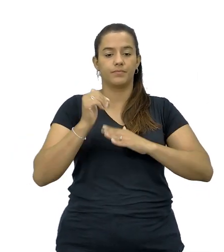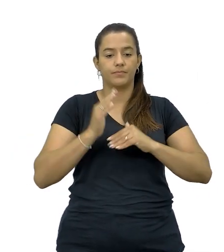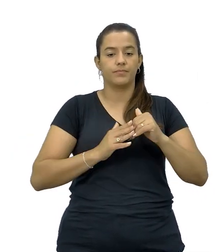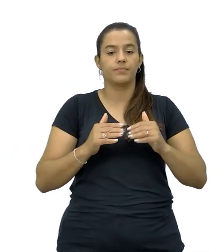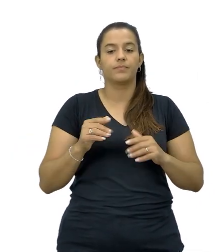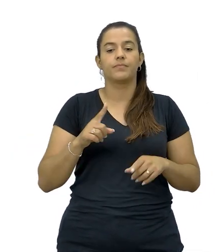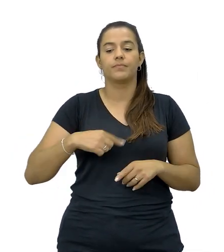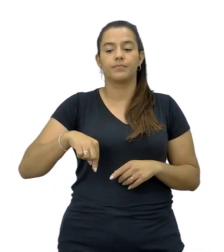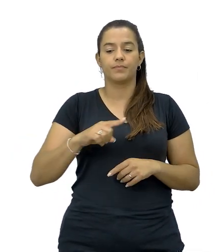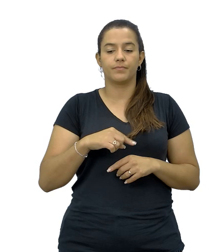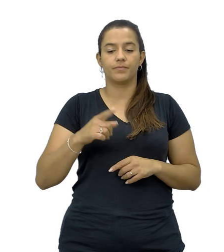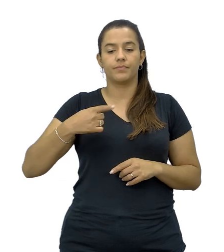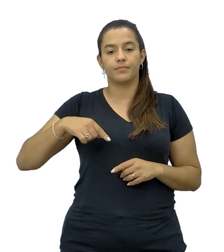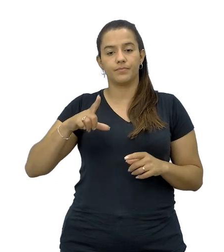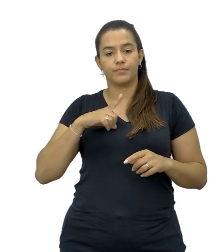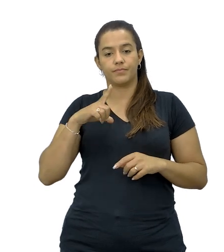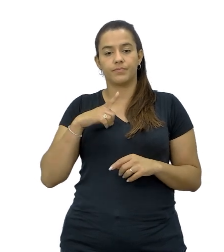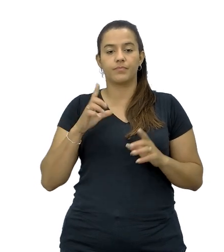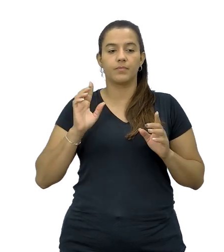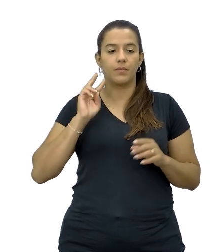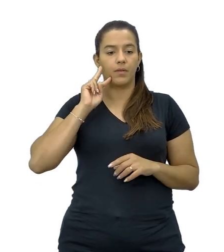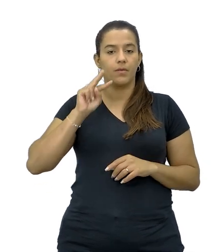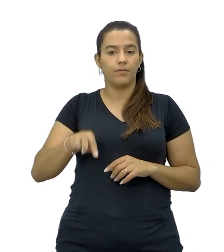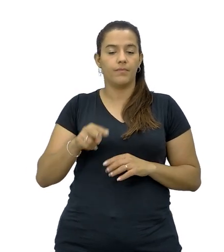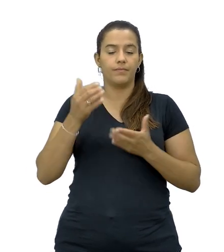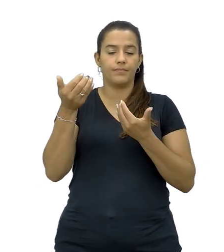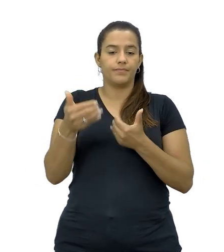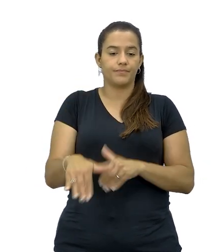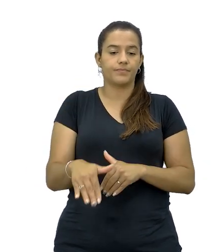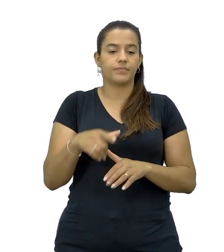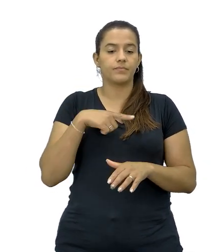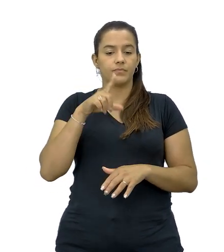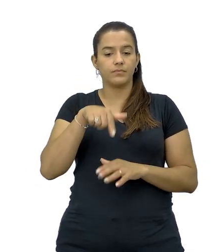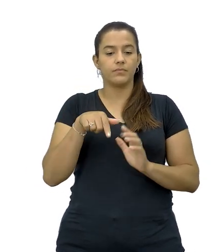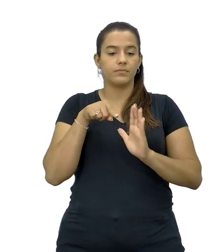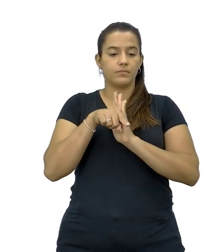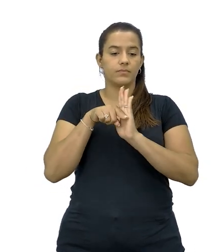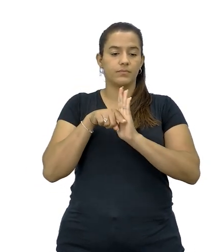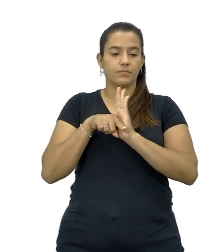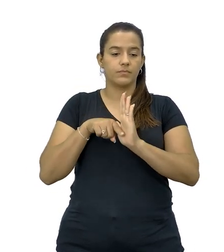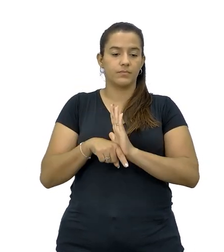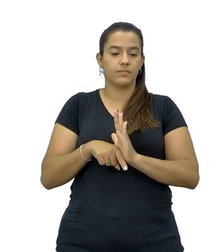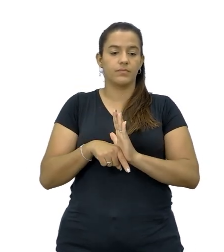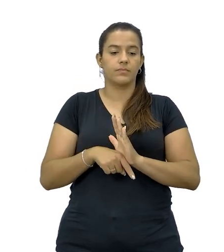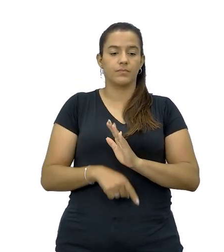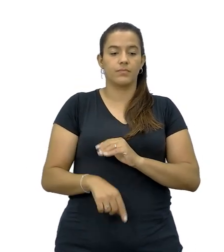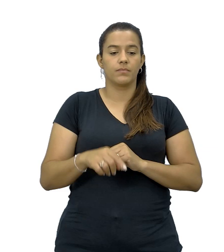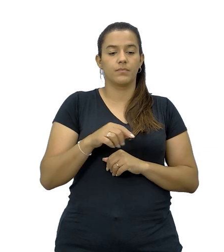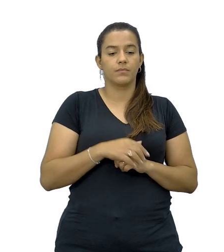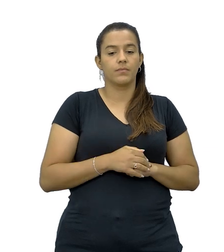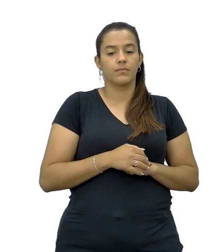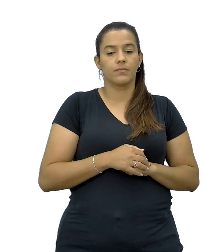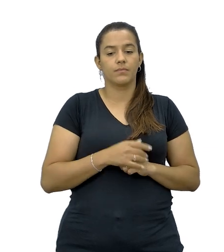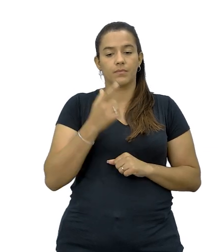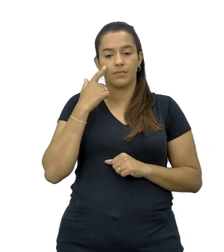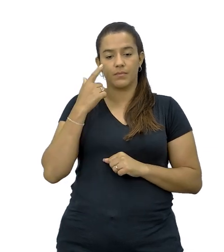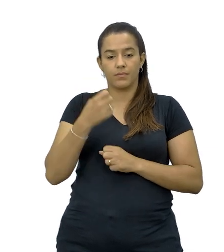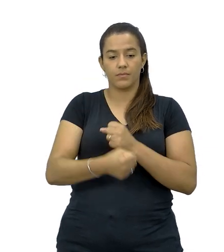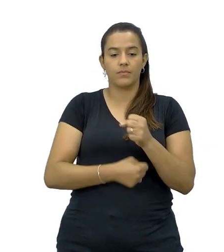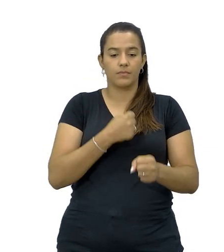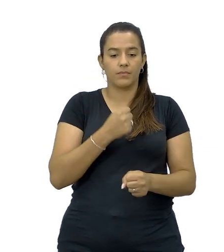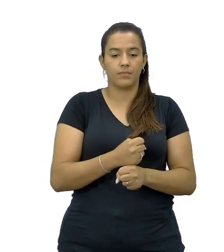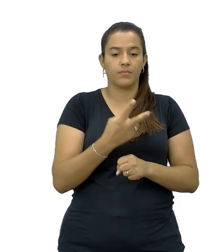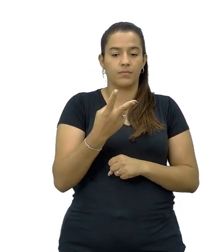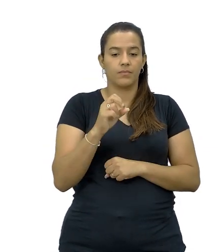Então, a gente vai aqui olhar para essa prova, no caso, uma 0601,